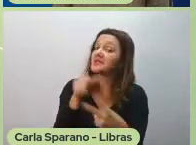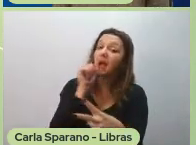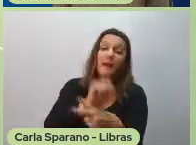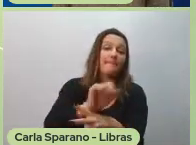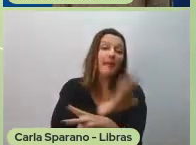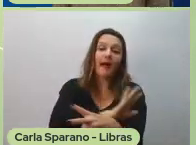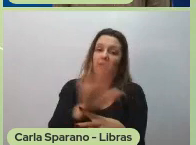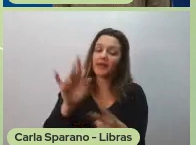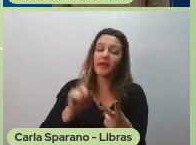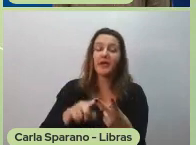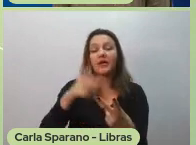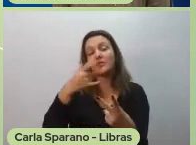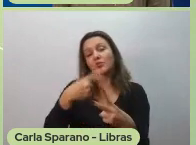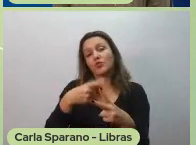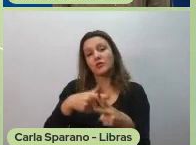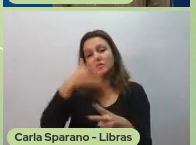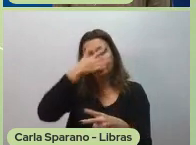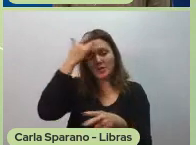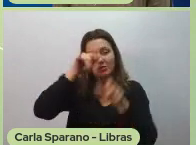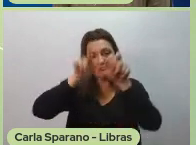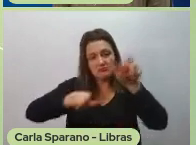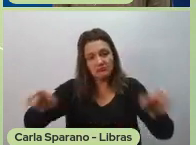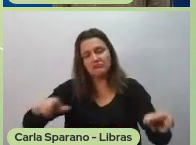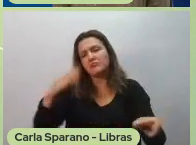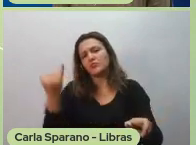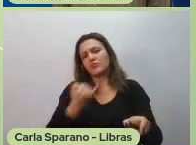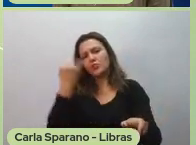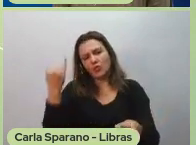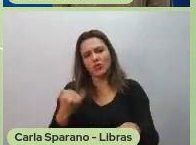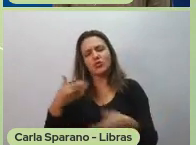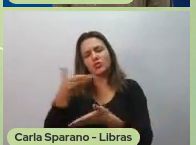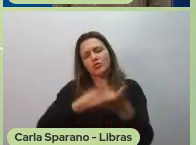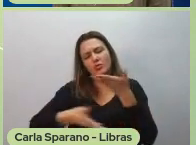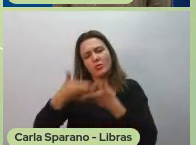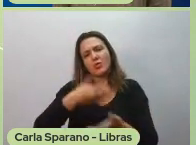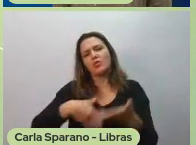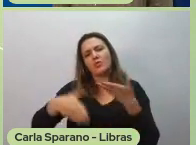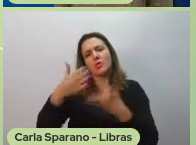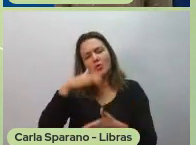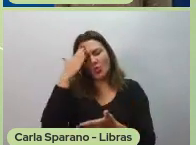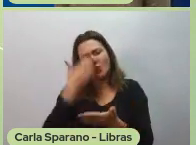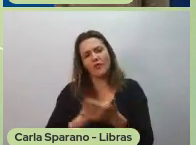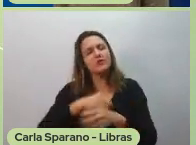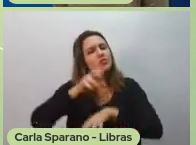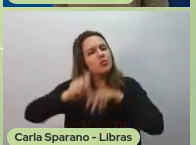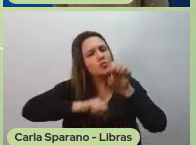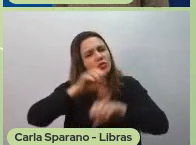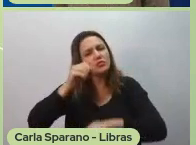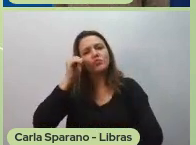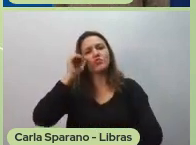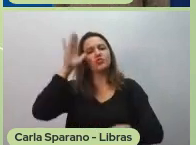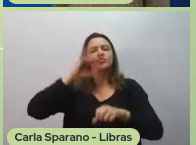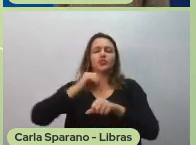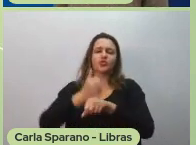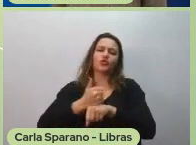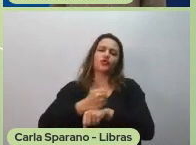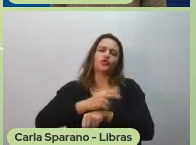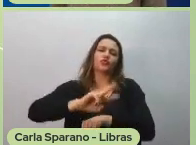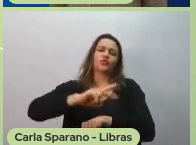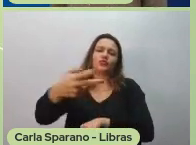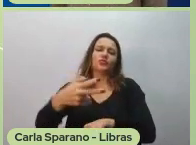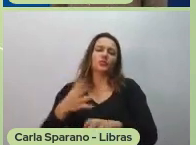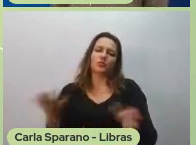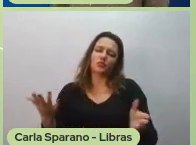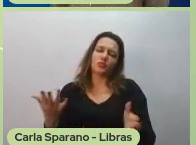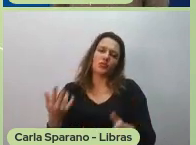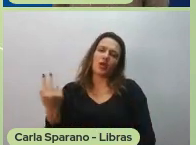o mais importante, as relações de confiança, a sua busca de desenvolvimento pessoal, profissional, e aí vai. E gerando